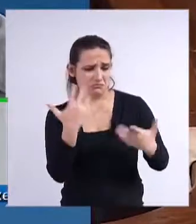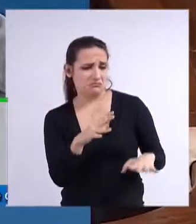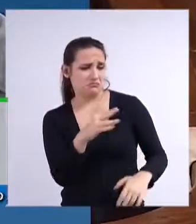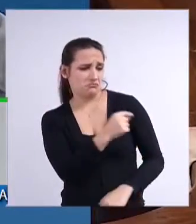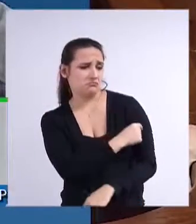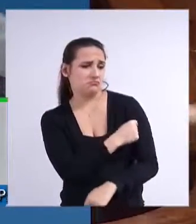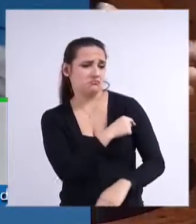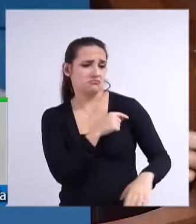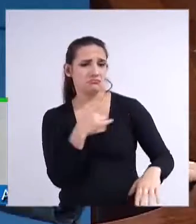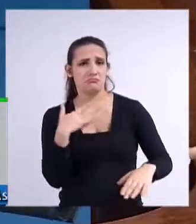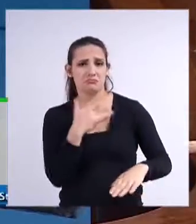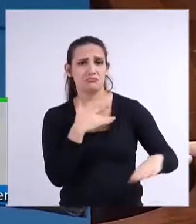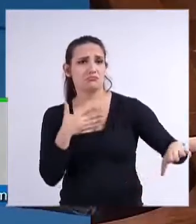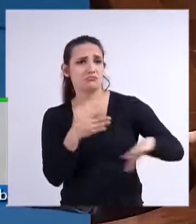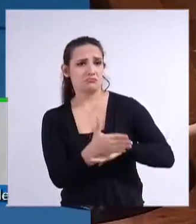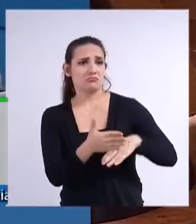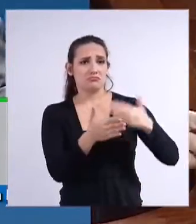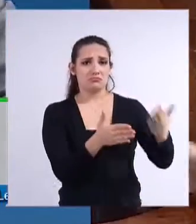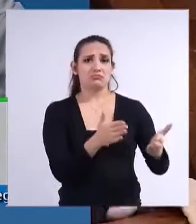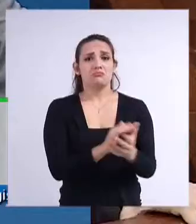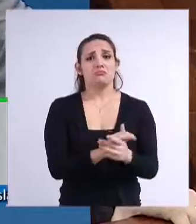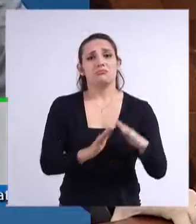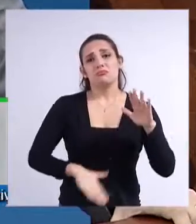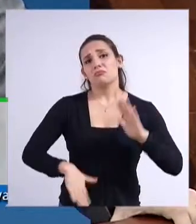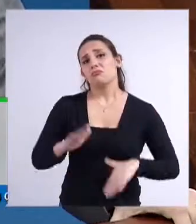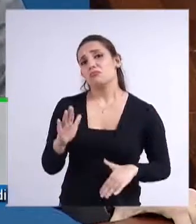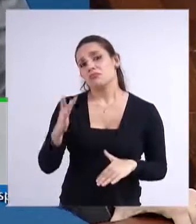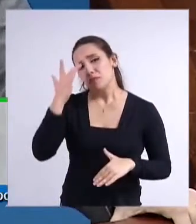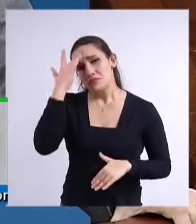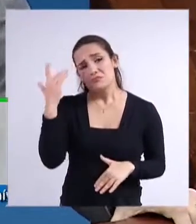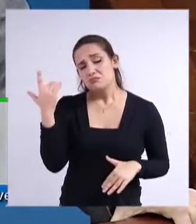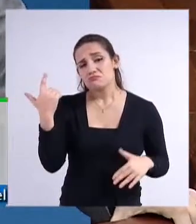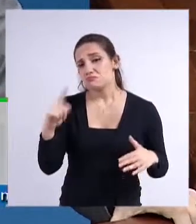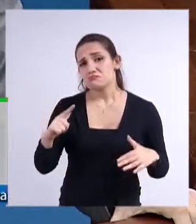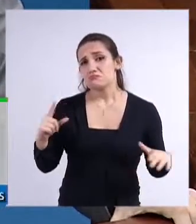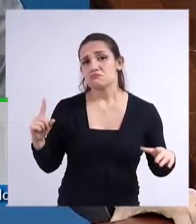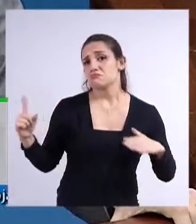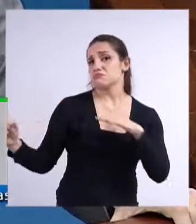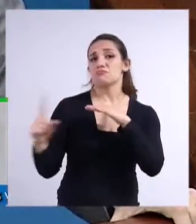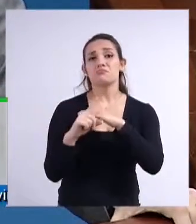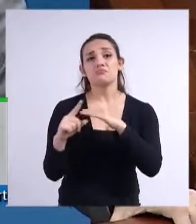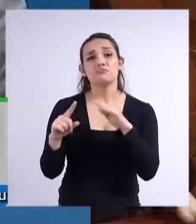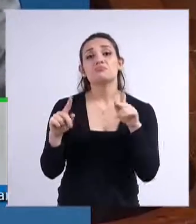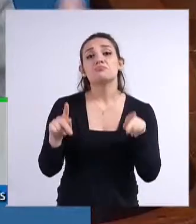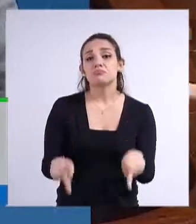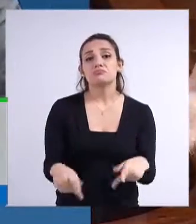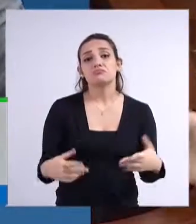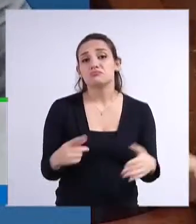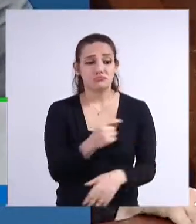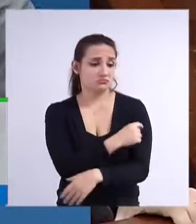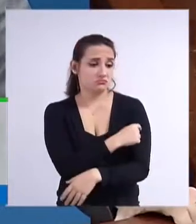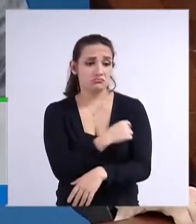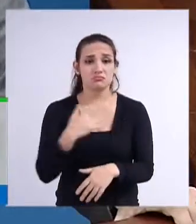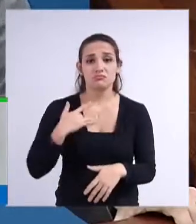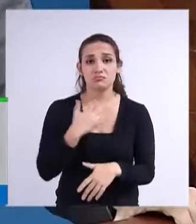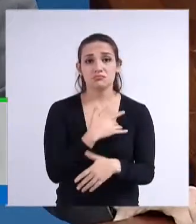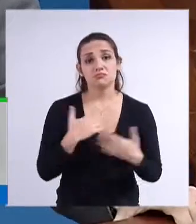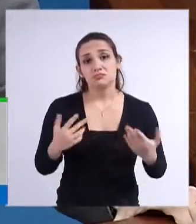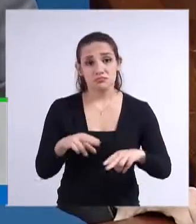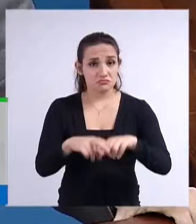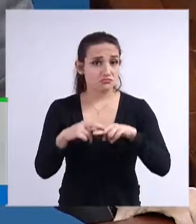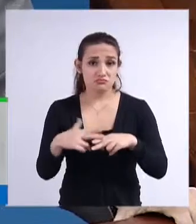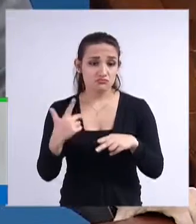saúde, muitas vezes não teve um atendimento público e acabou não